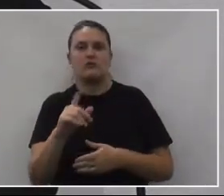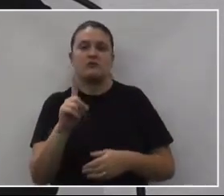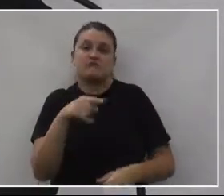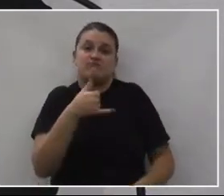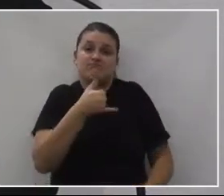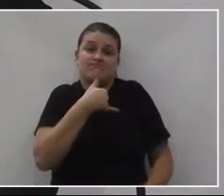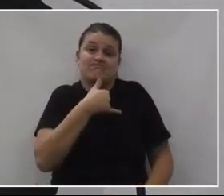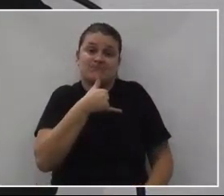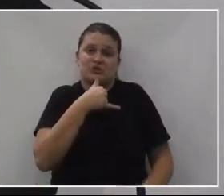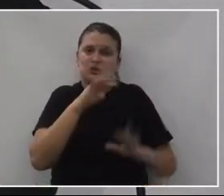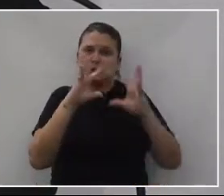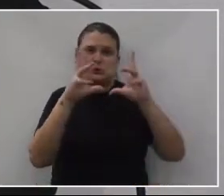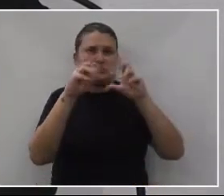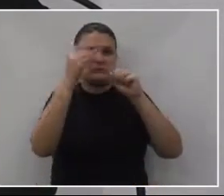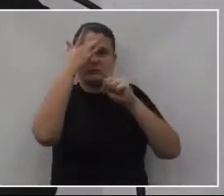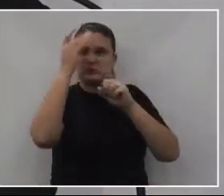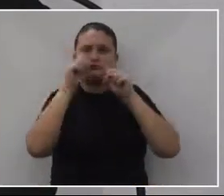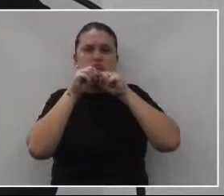lamentavelmente vazou,